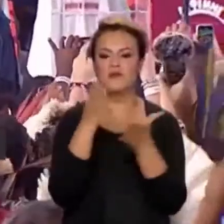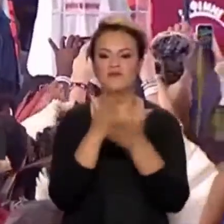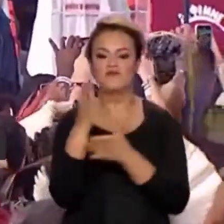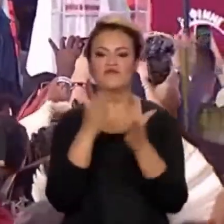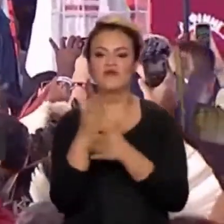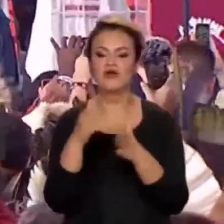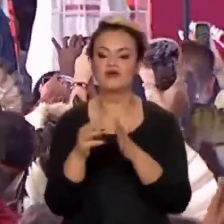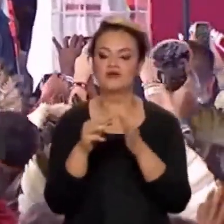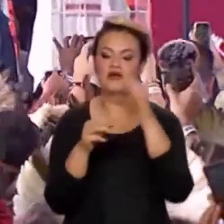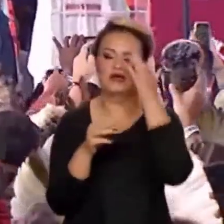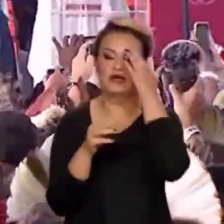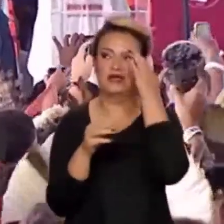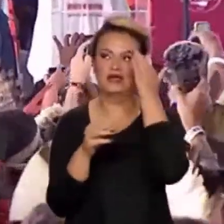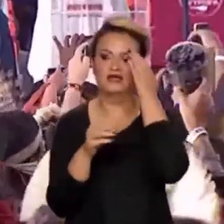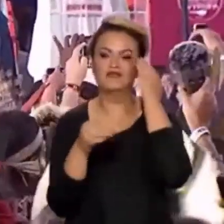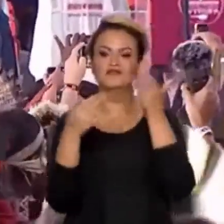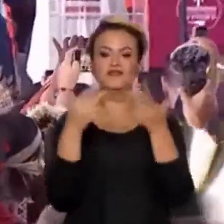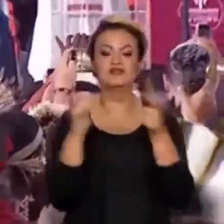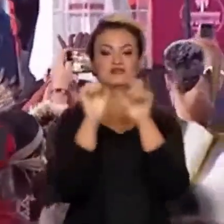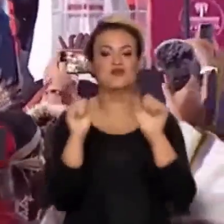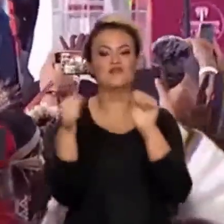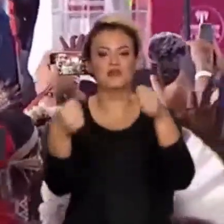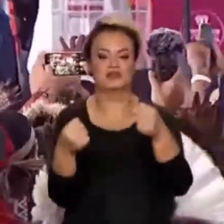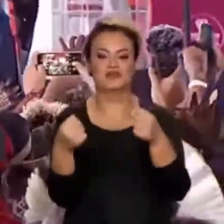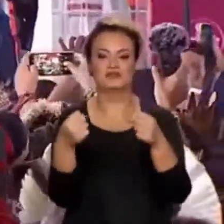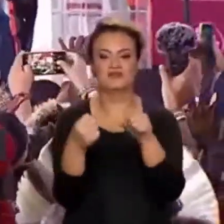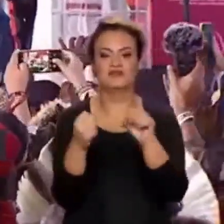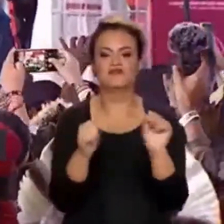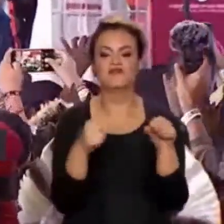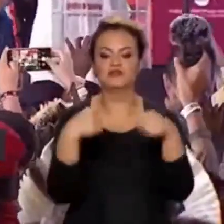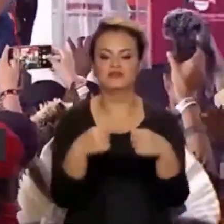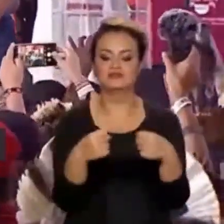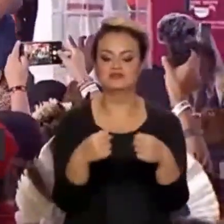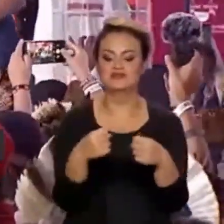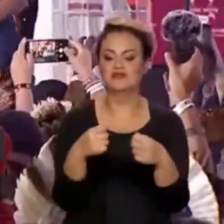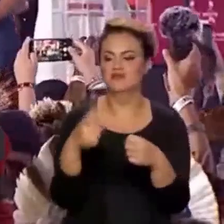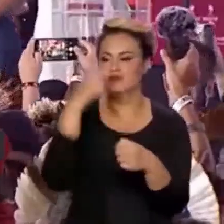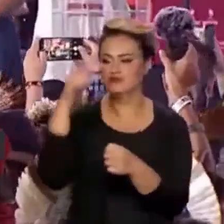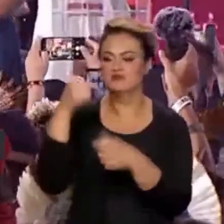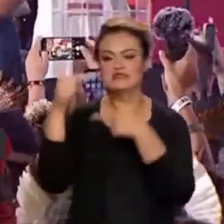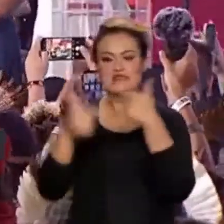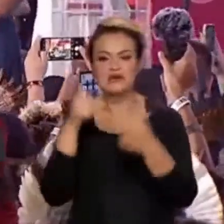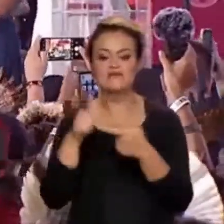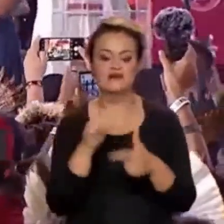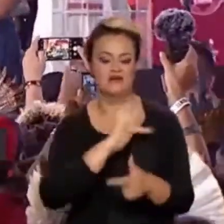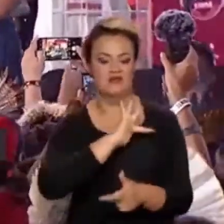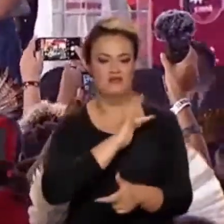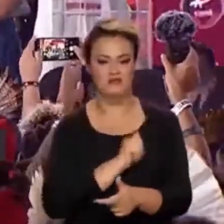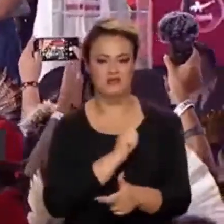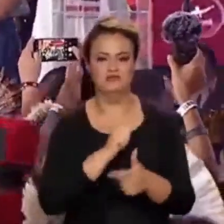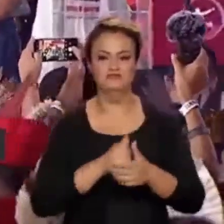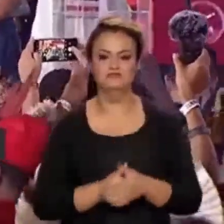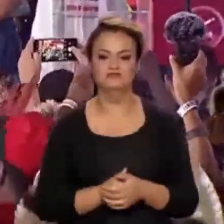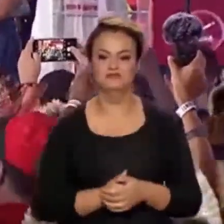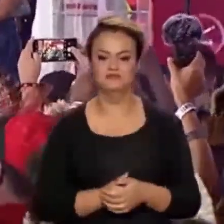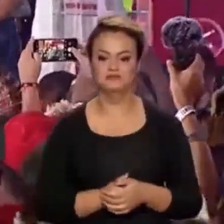das medidas para o fortalecimento dos servidores e servidoras da FUNAI.